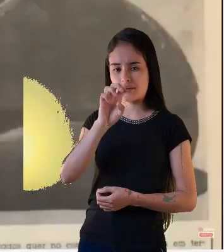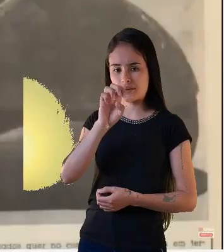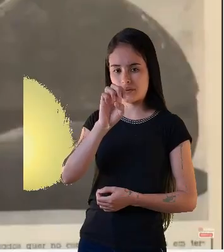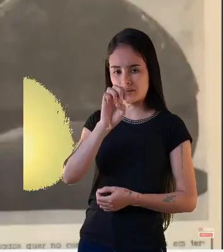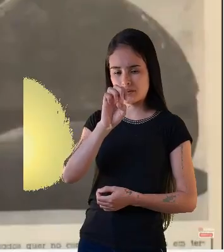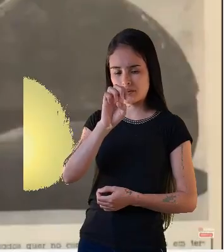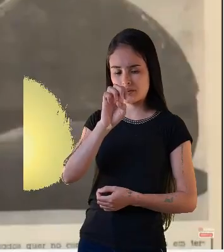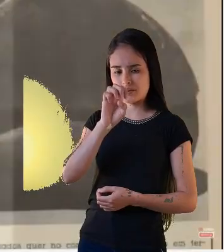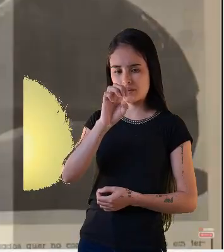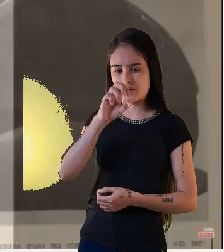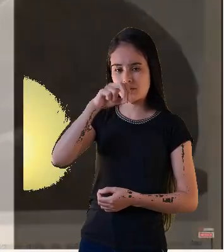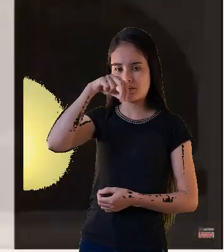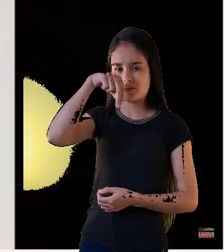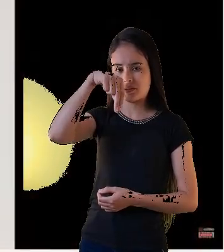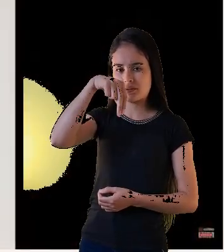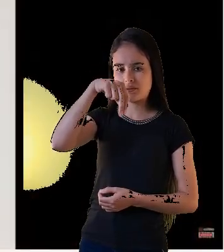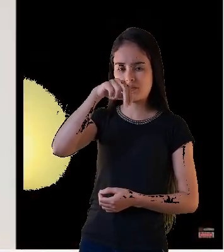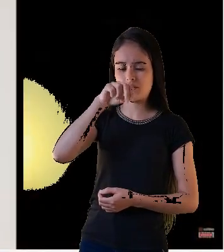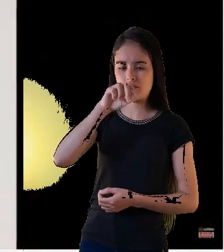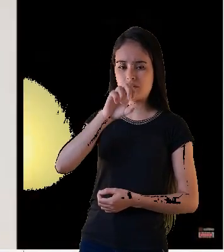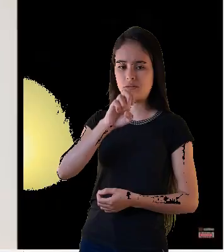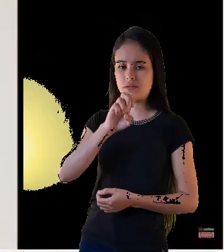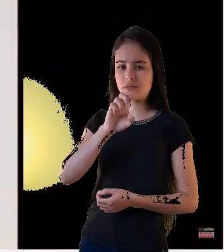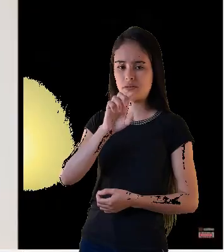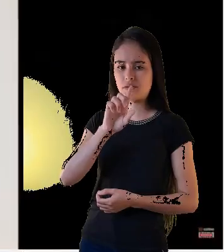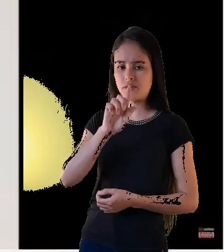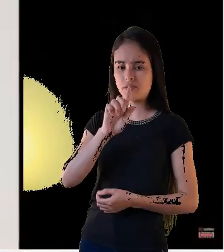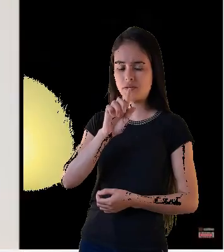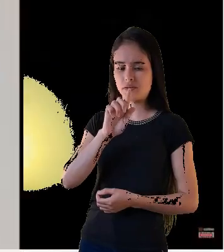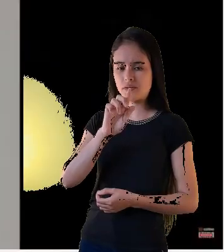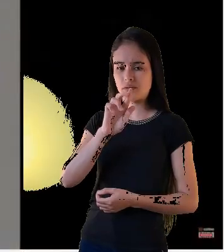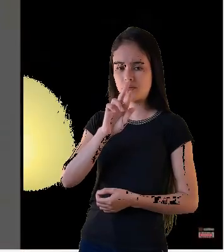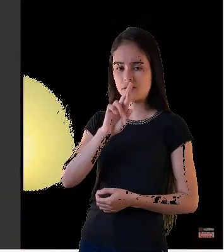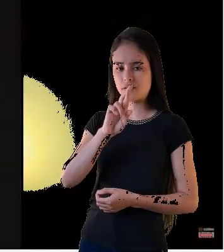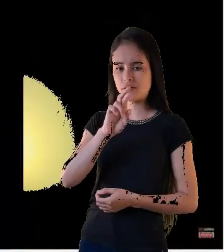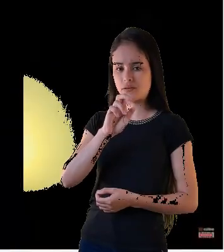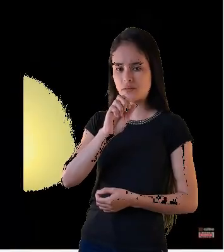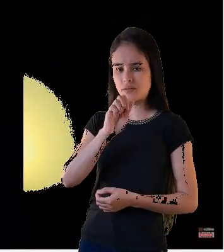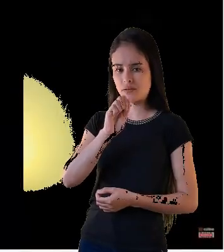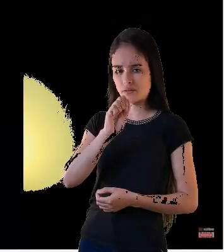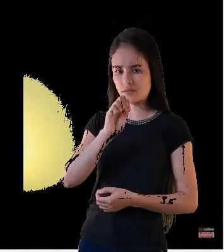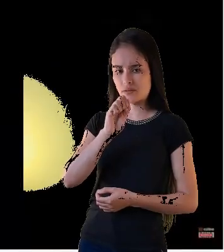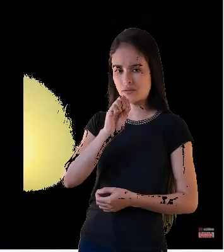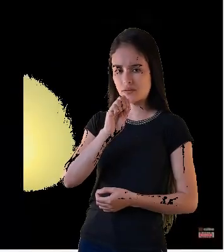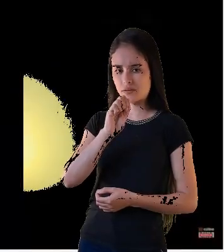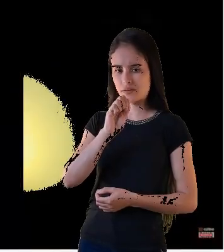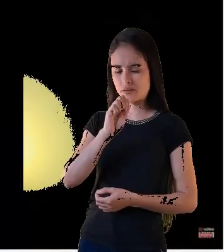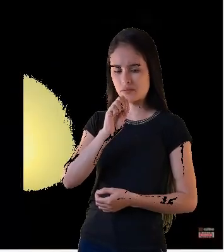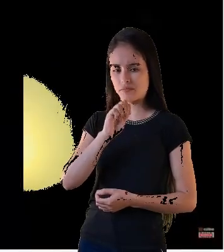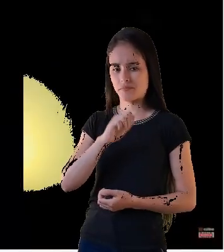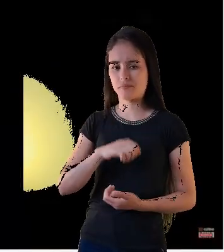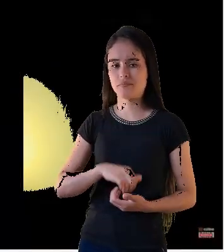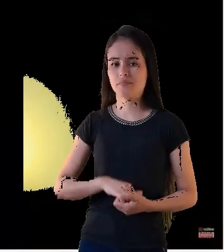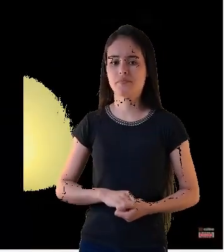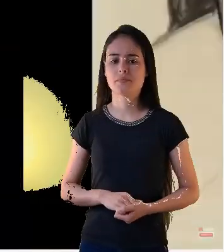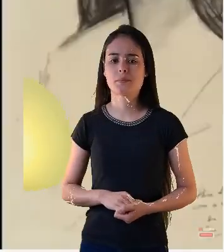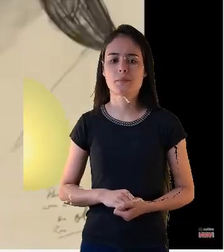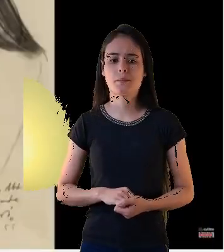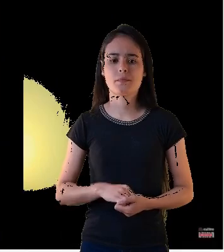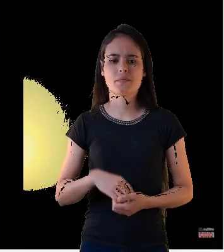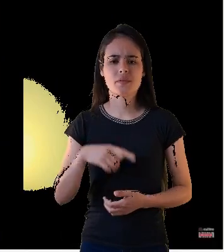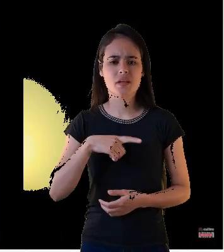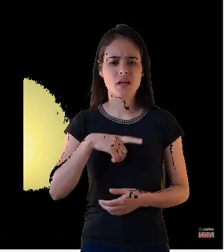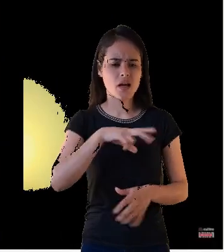sua primeira exposição em 1968 no Museu de Imagem do Som. A coleção incluiu obras originais de autores como José